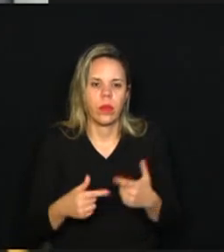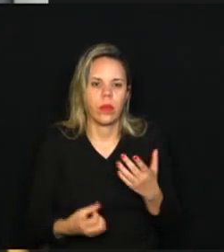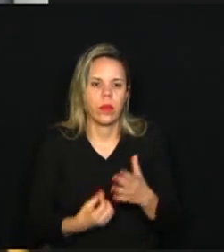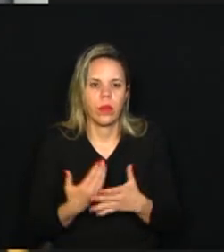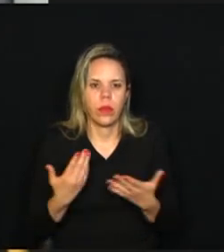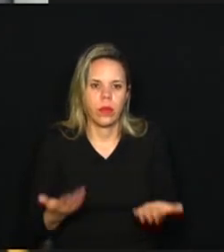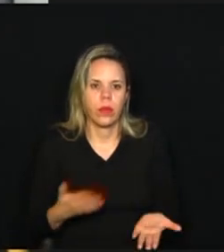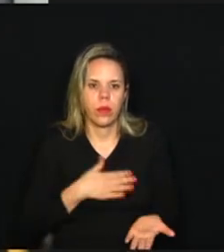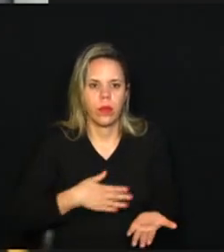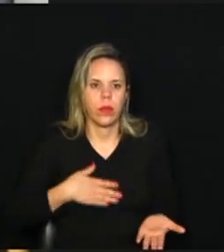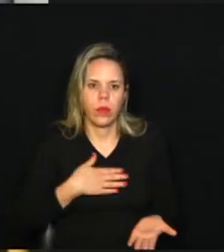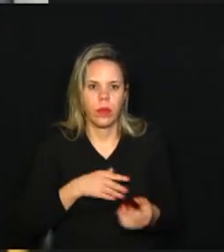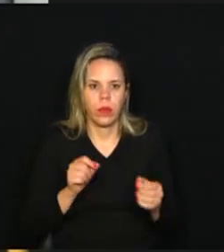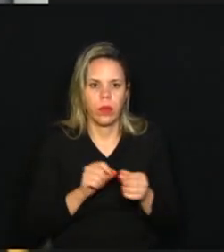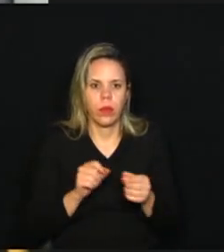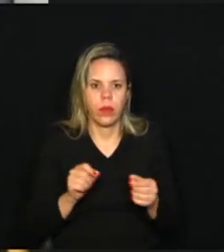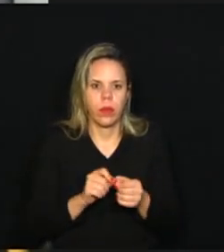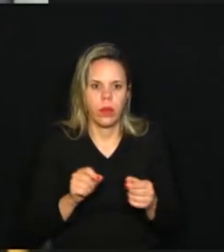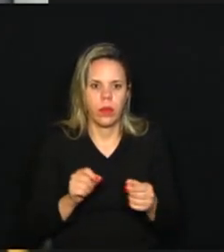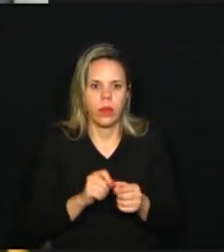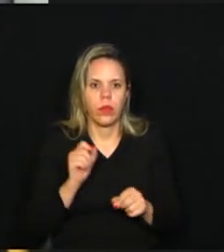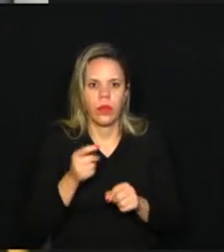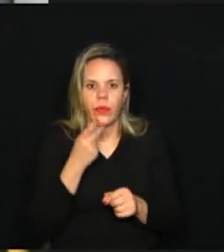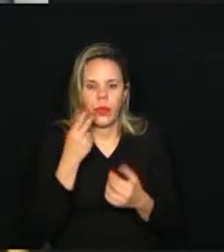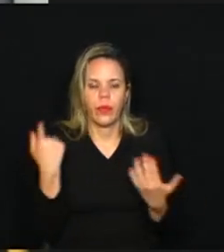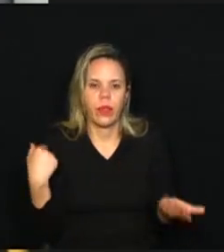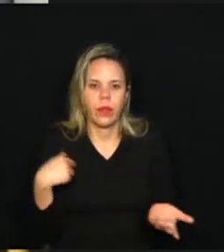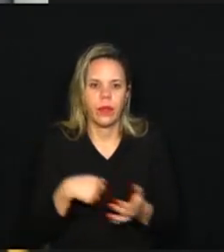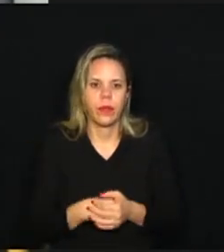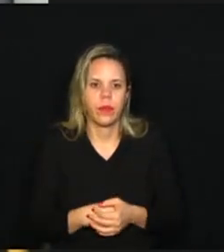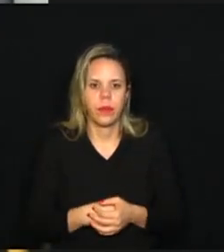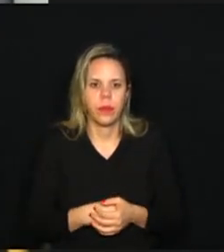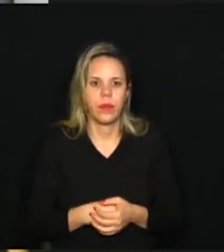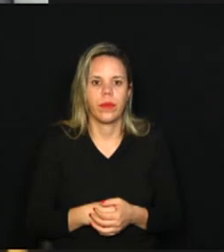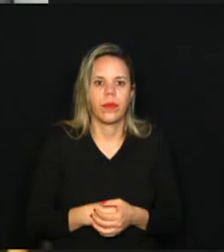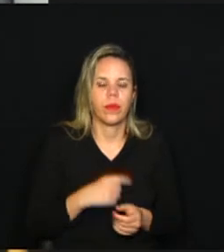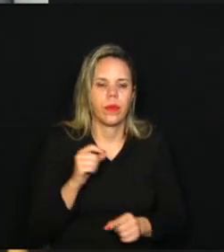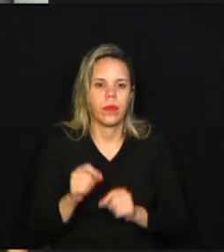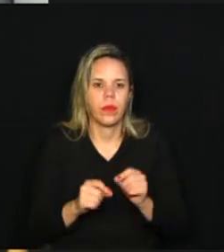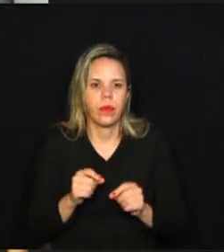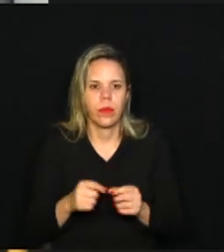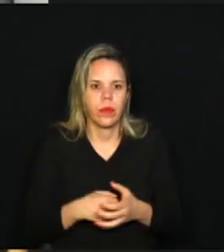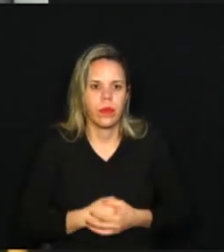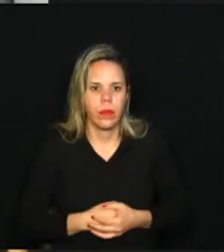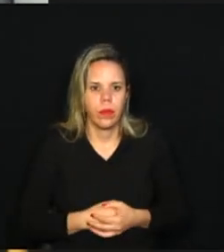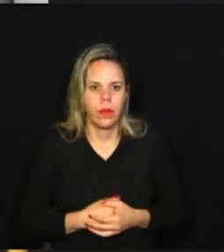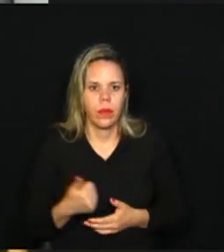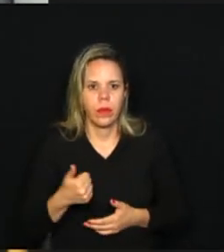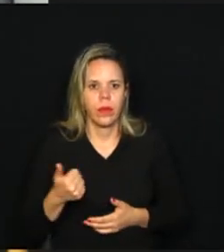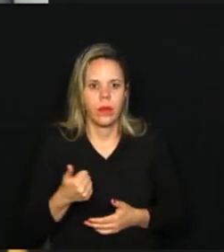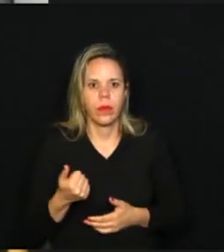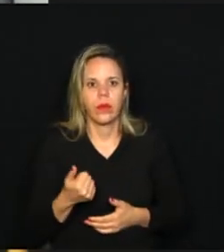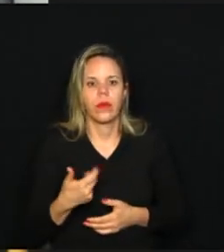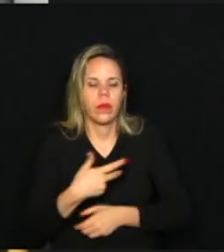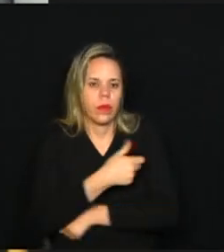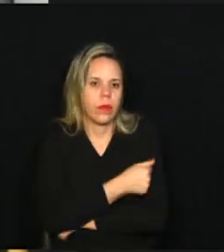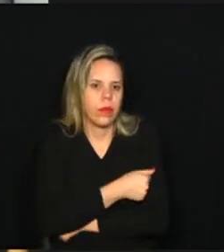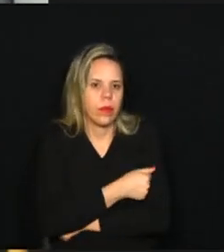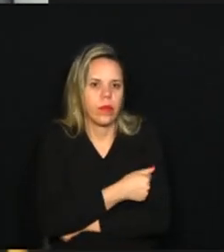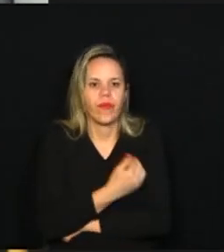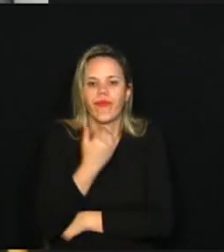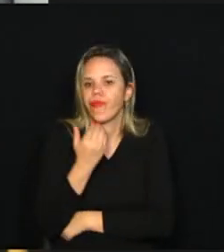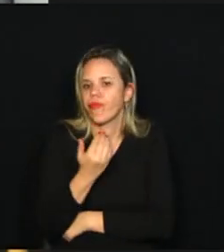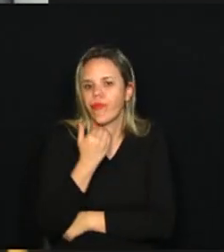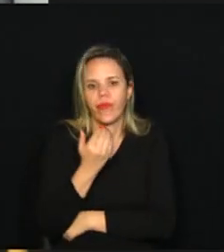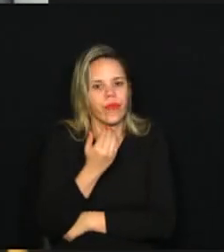Eu gostaria de fazer algumas pontuações no que foi falado. Então, uma delas é que primeira dose apenas não